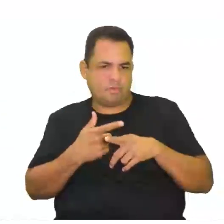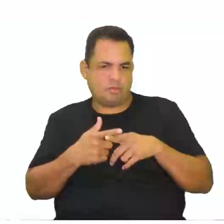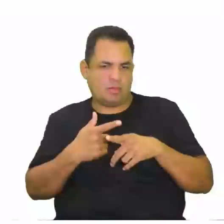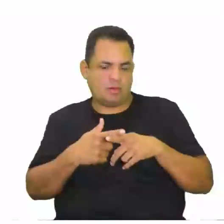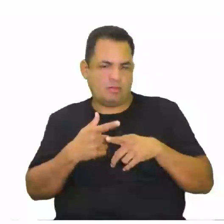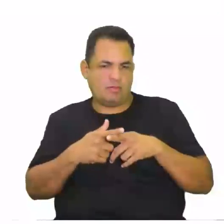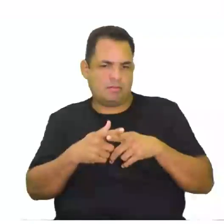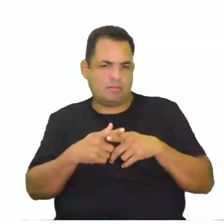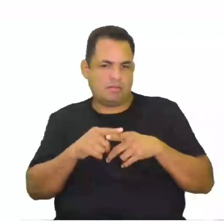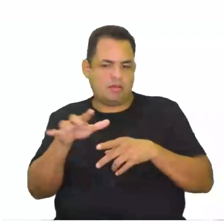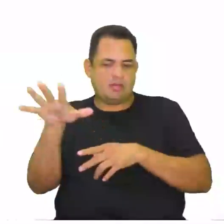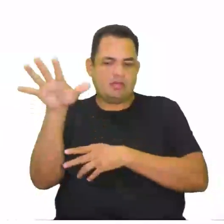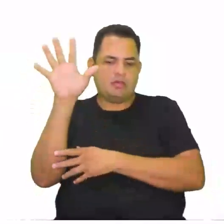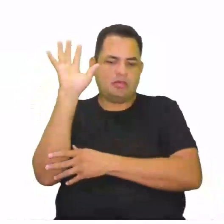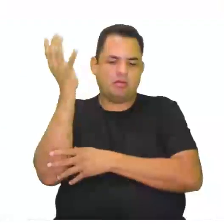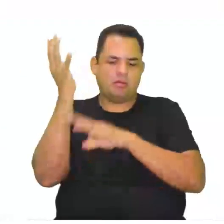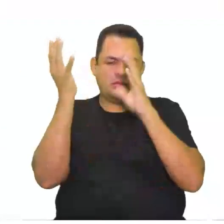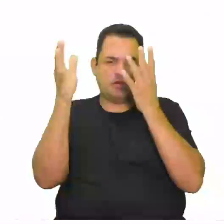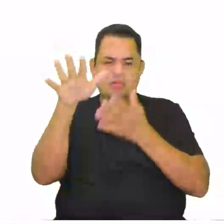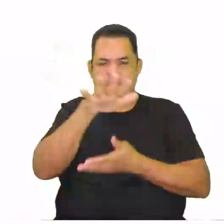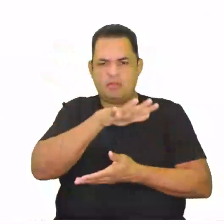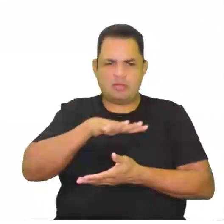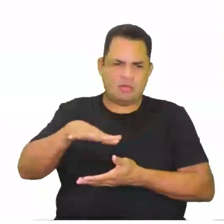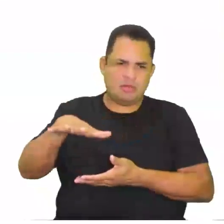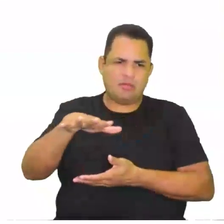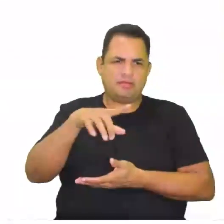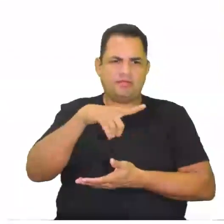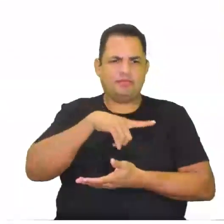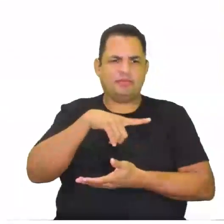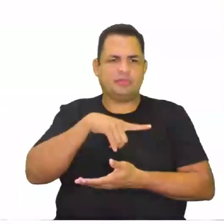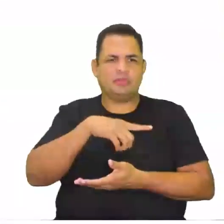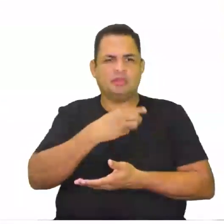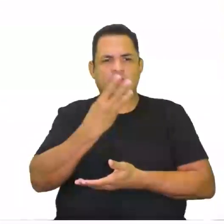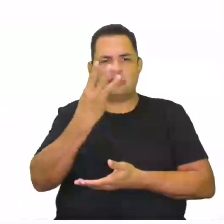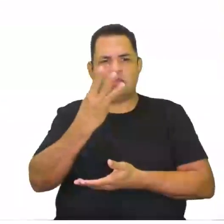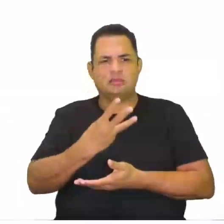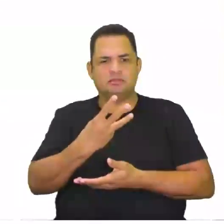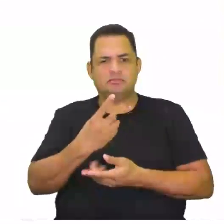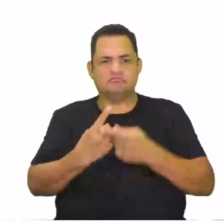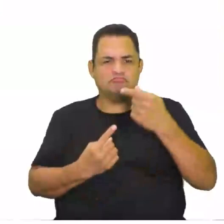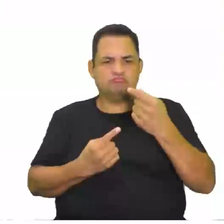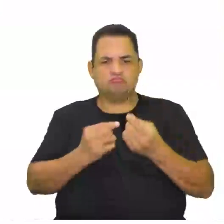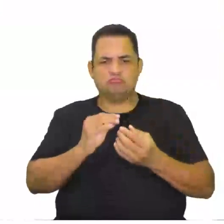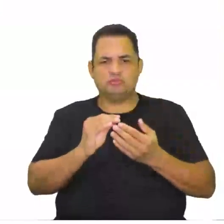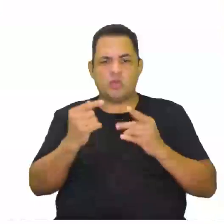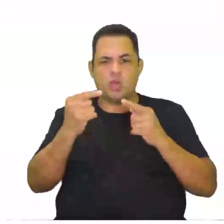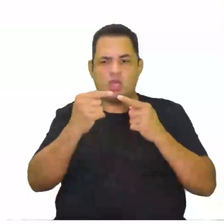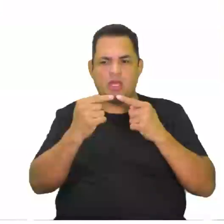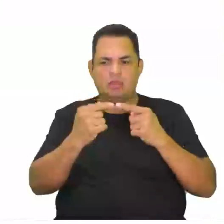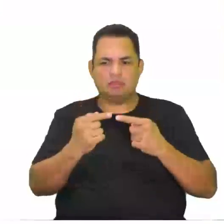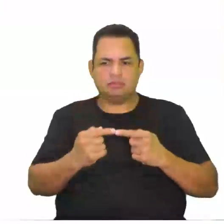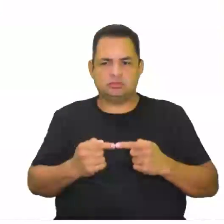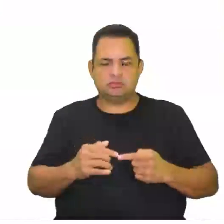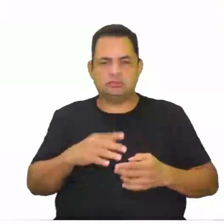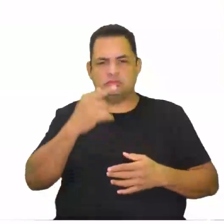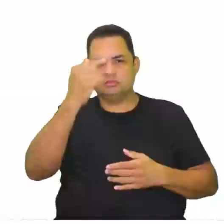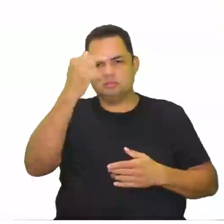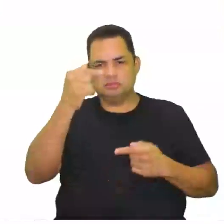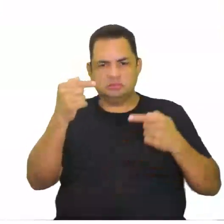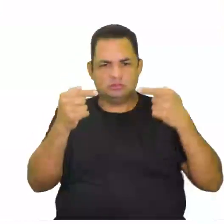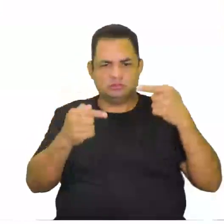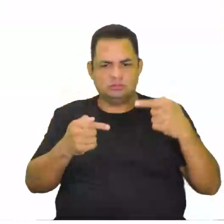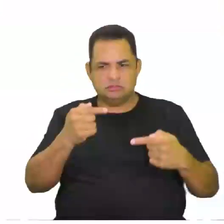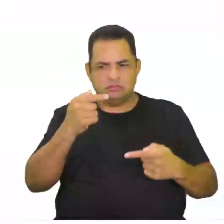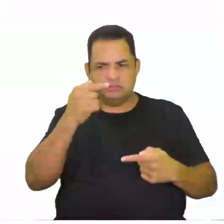olhar, esses 3 princípios, eles são bem um relacionado ao outro, né? Quando a gente